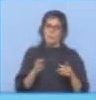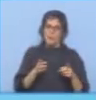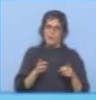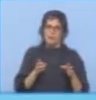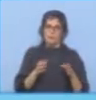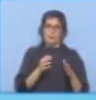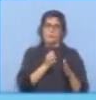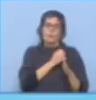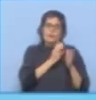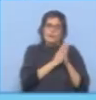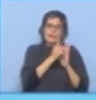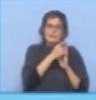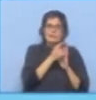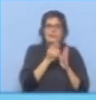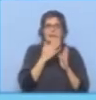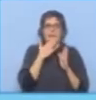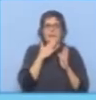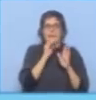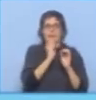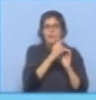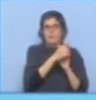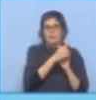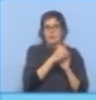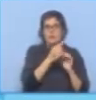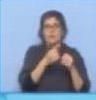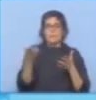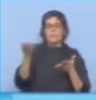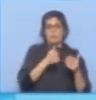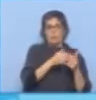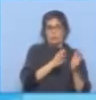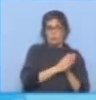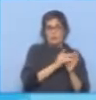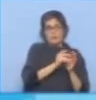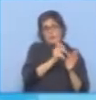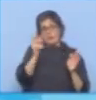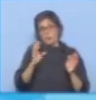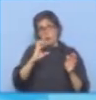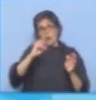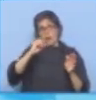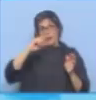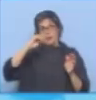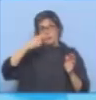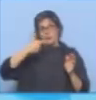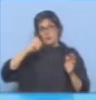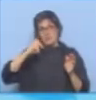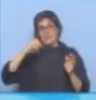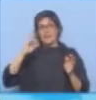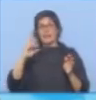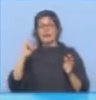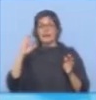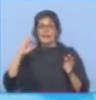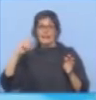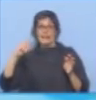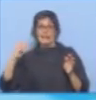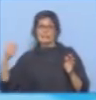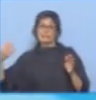suficientes para acolher toda a gente que queria fazer pré-jornada. E então a Costa Rica é uma extensão quase da Jornada Mundial da Juventude e,